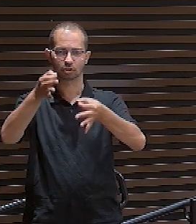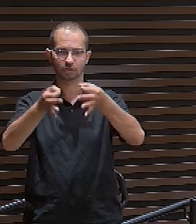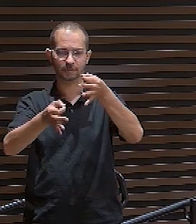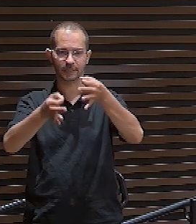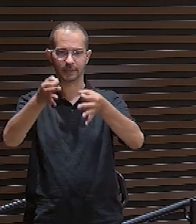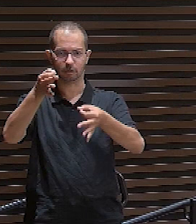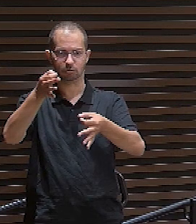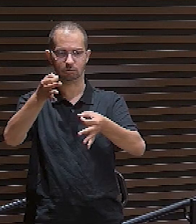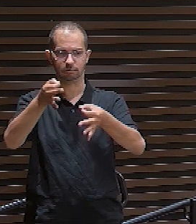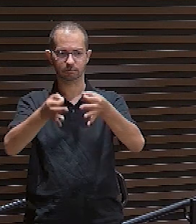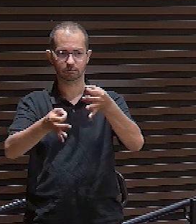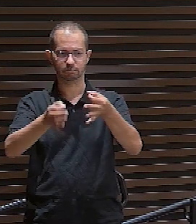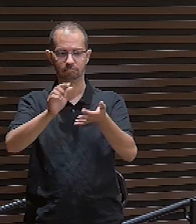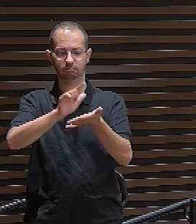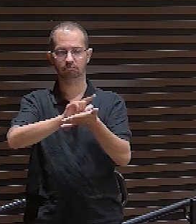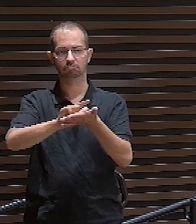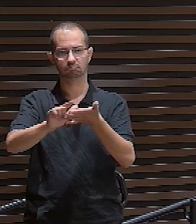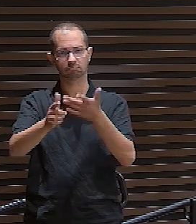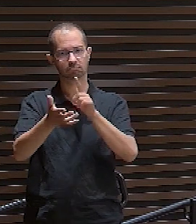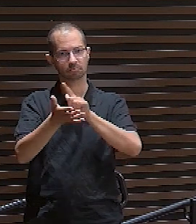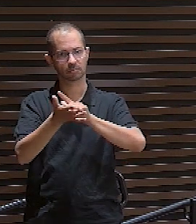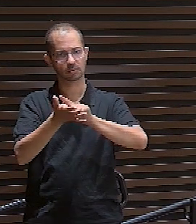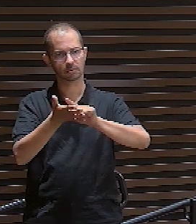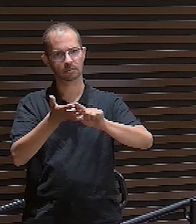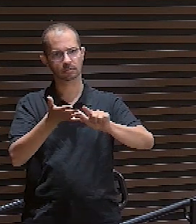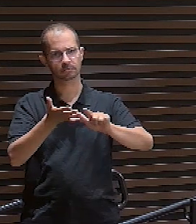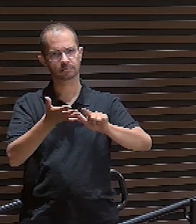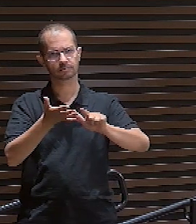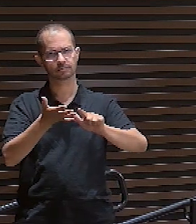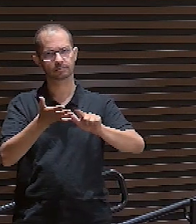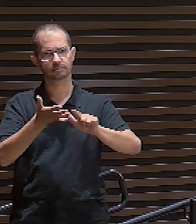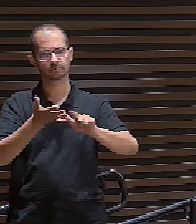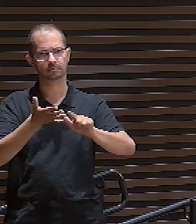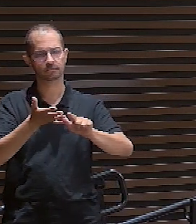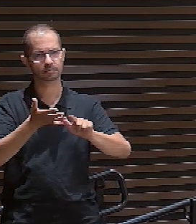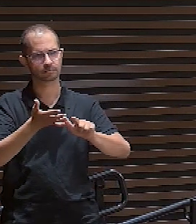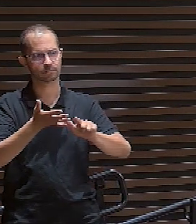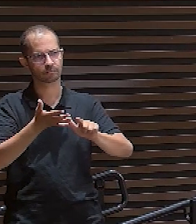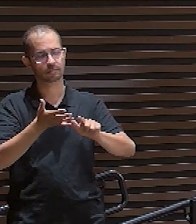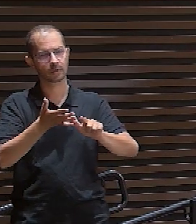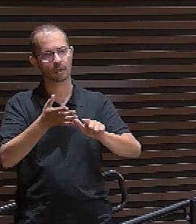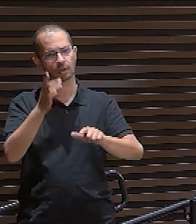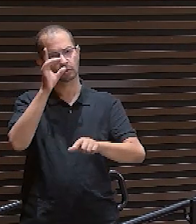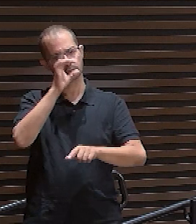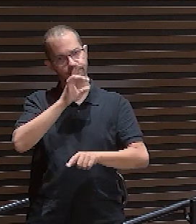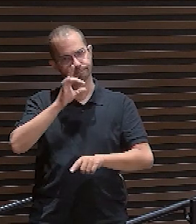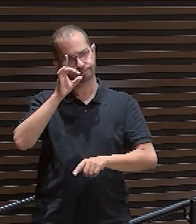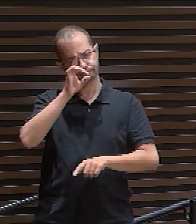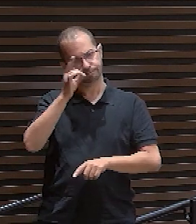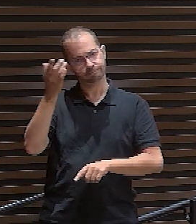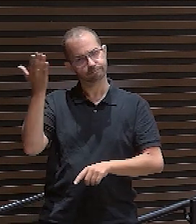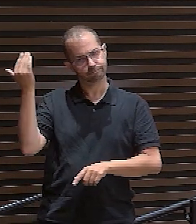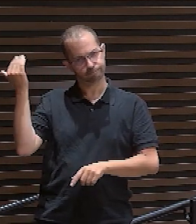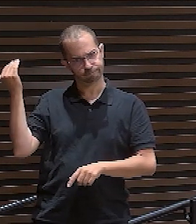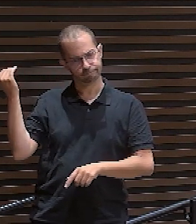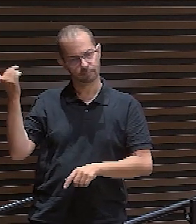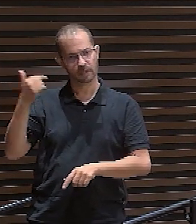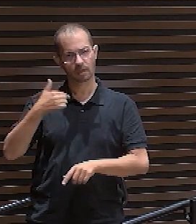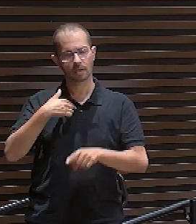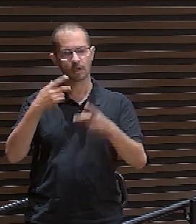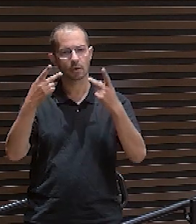justificado. Me permita, desde domingo que eu preguei aqui, usar o